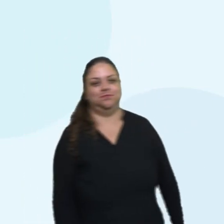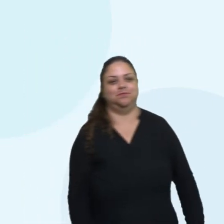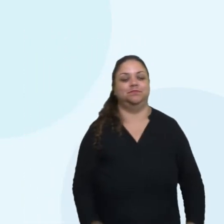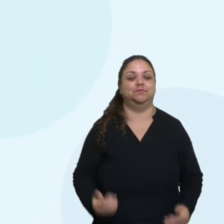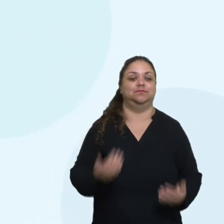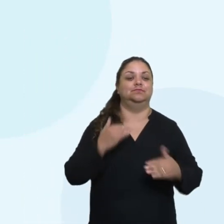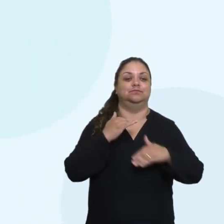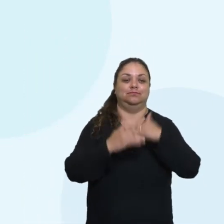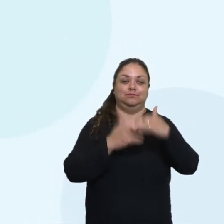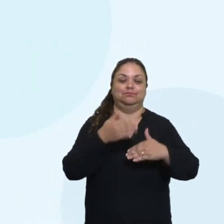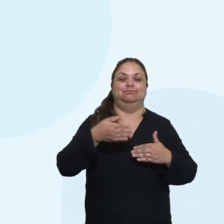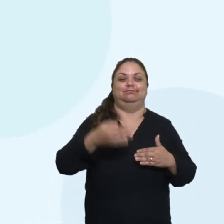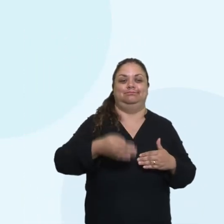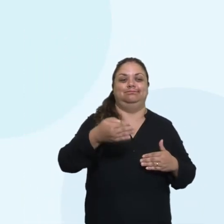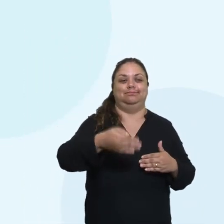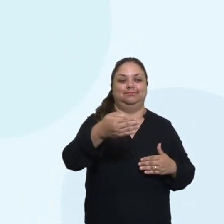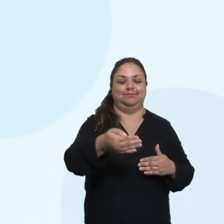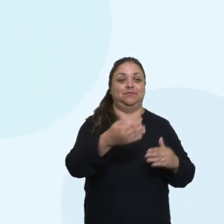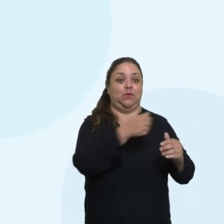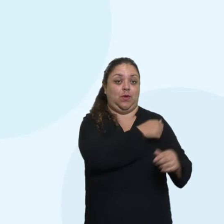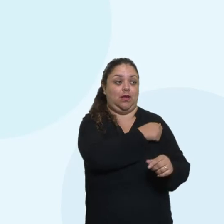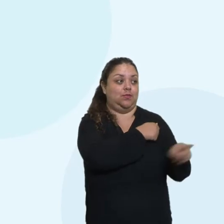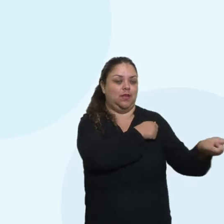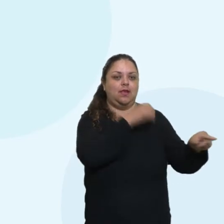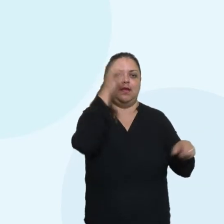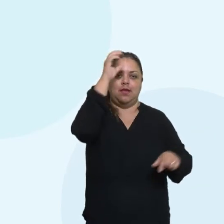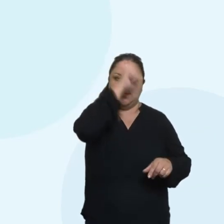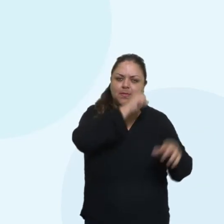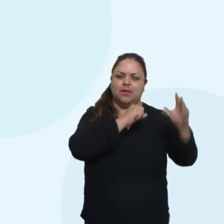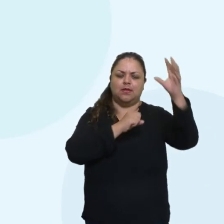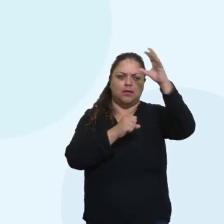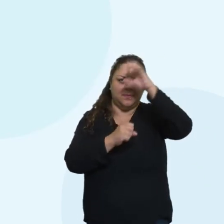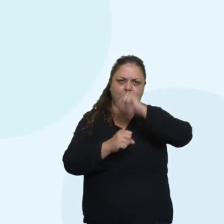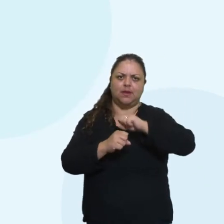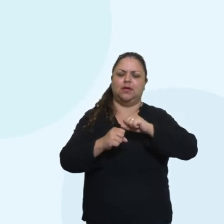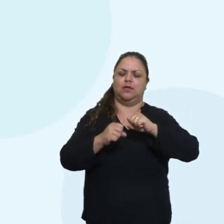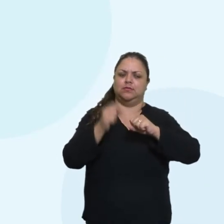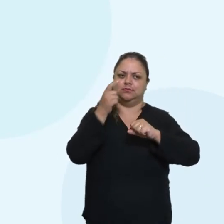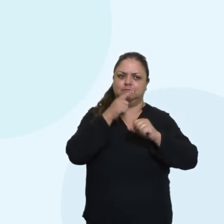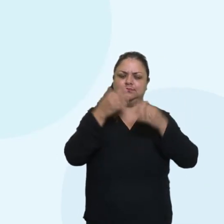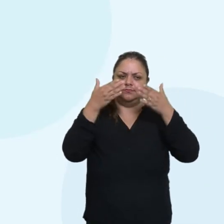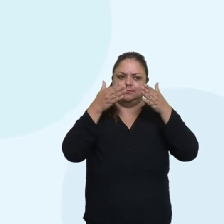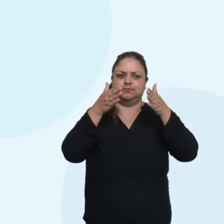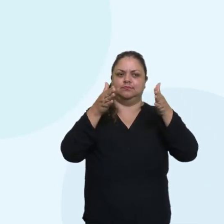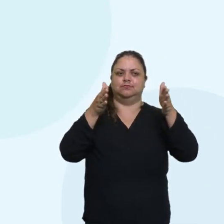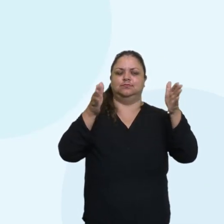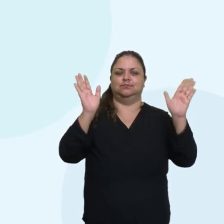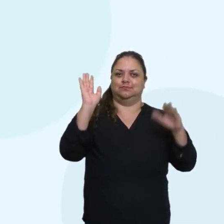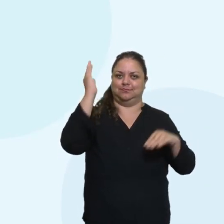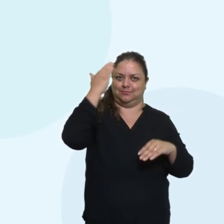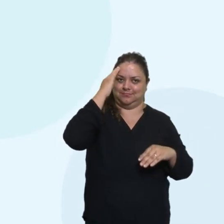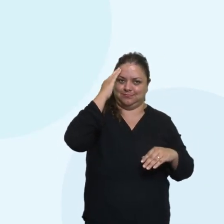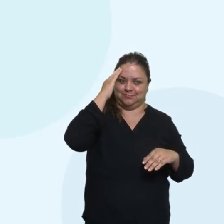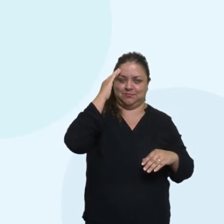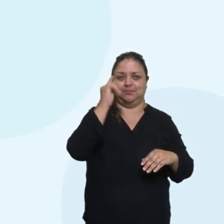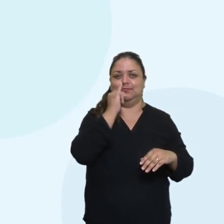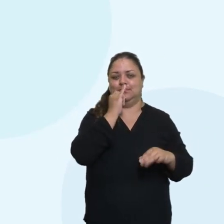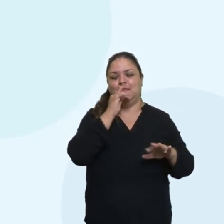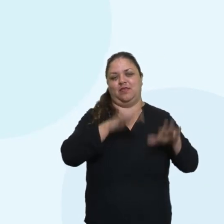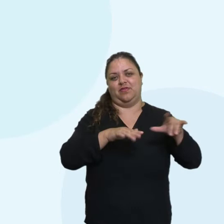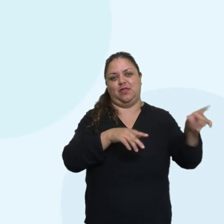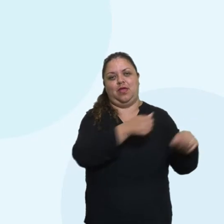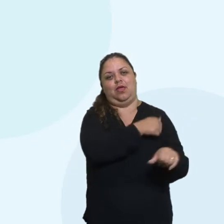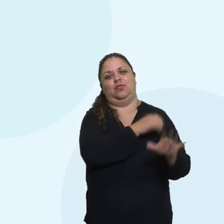ao aluno vai aprendendo e ele vai expandindo então por mais que o aluno tem ela aos seus conhecimentos